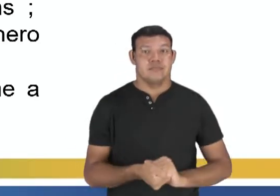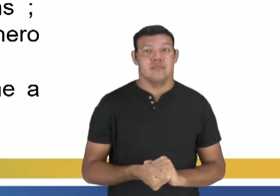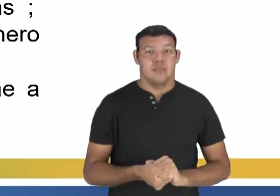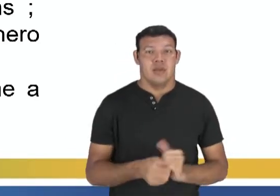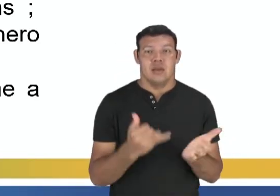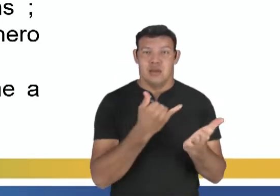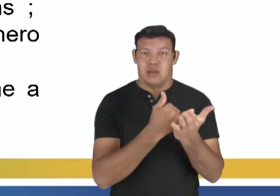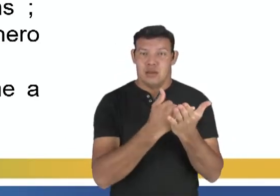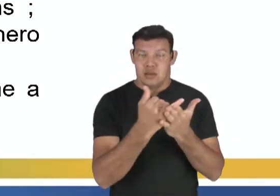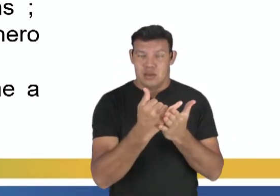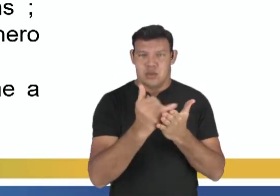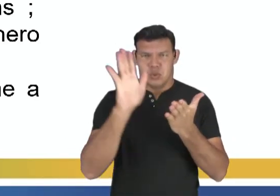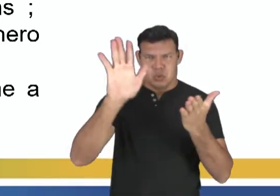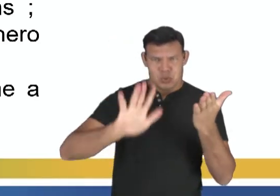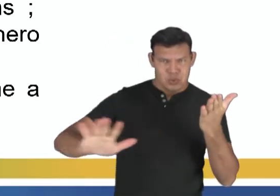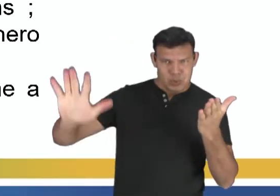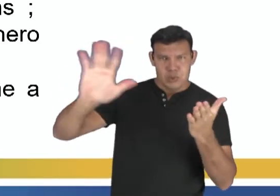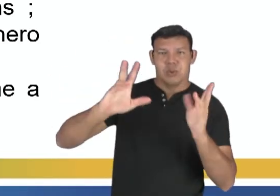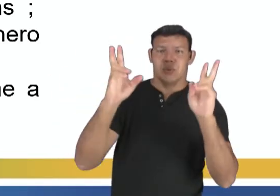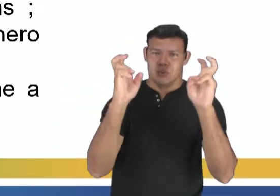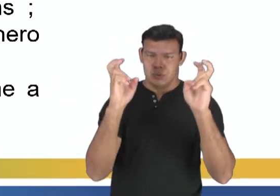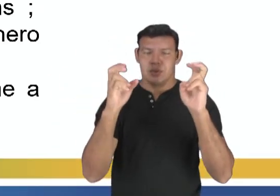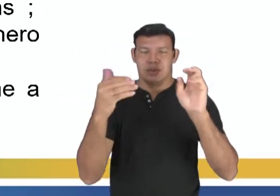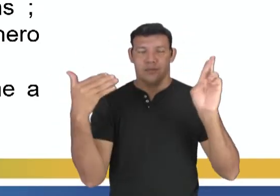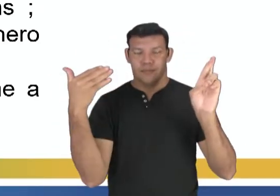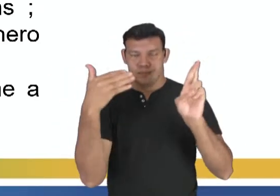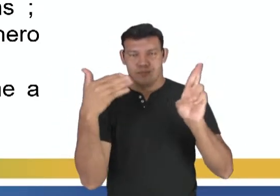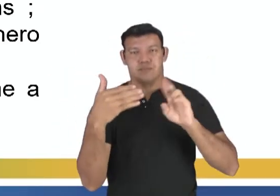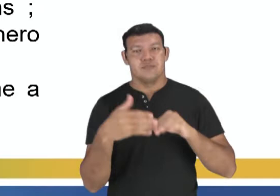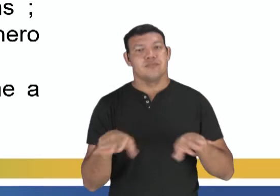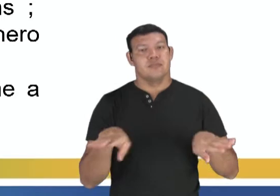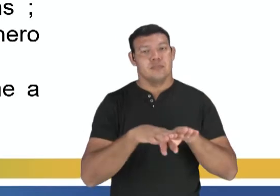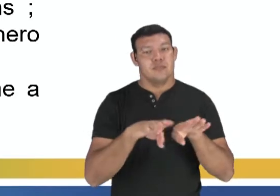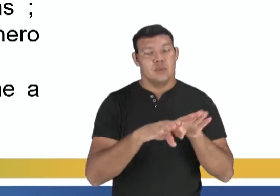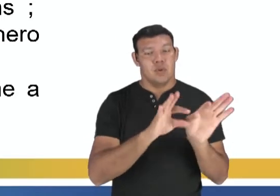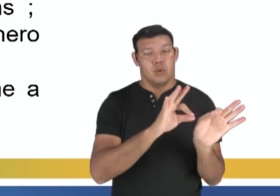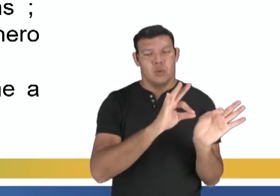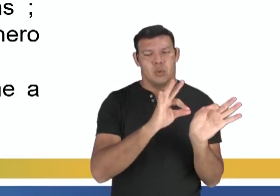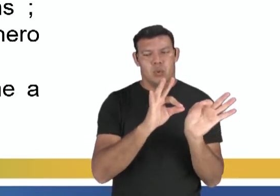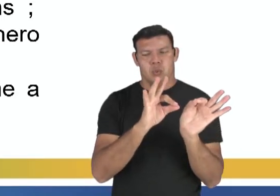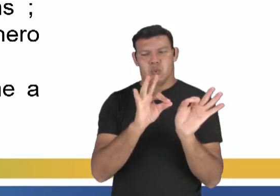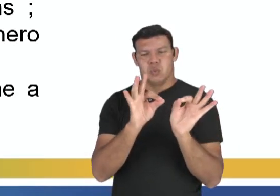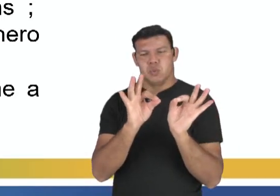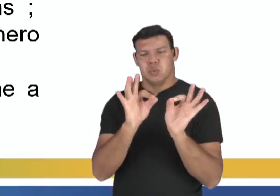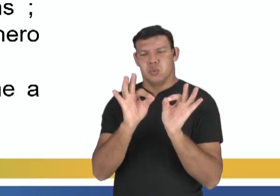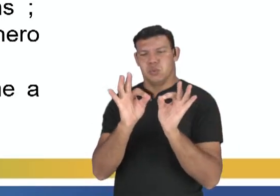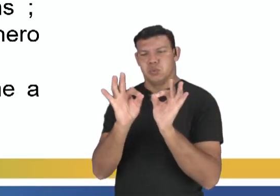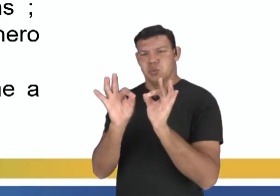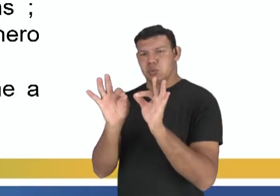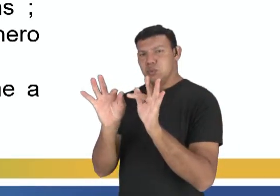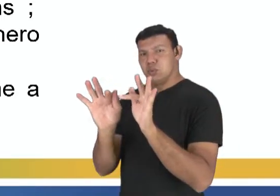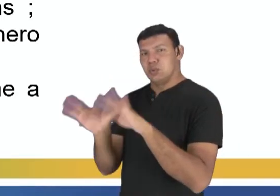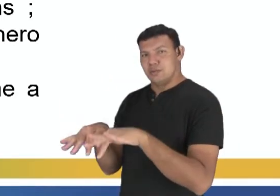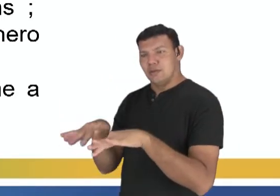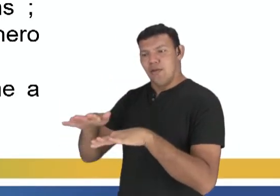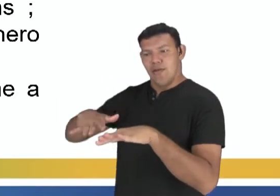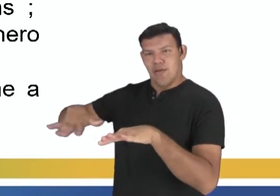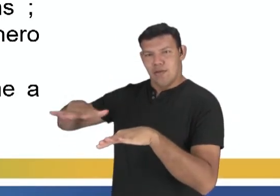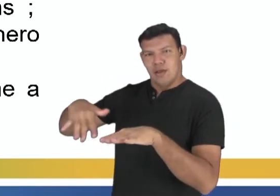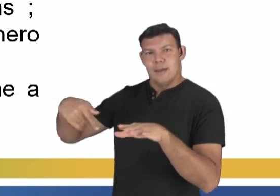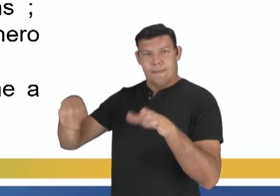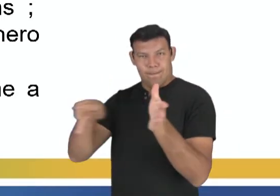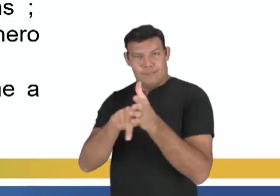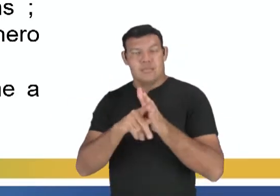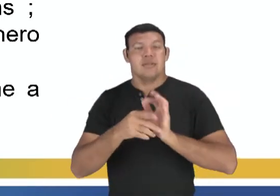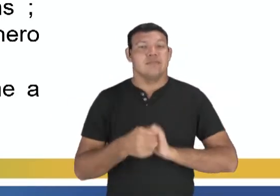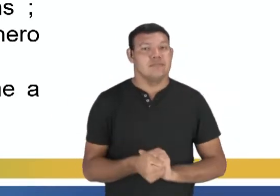uma introdução genérica a respeito do assunto, né? E o encaminhamento muda conforme a área. O desenvolvimento do